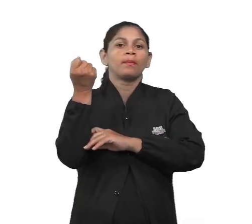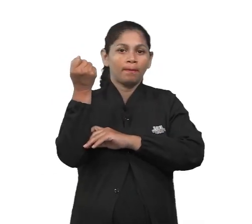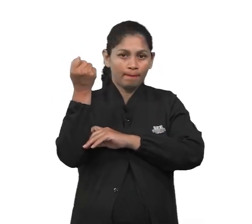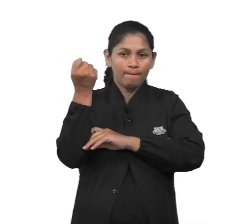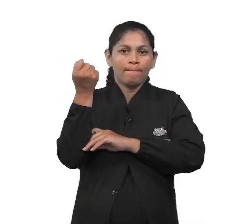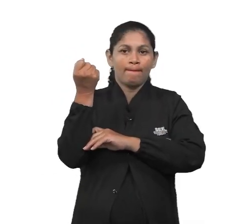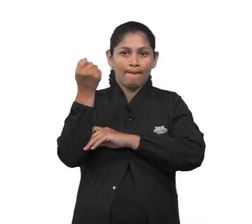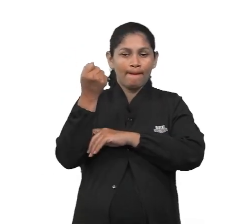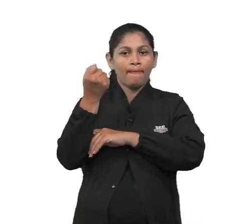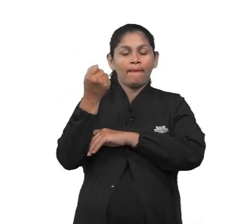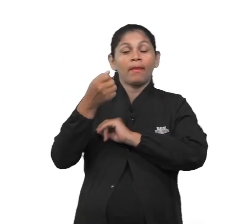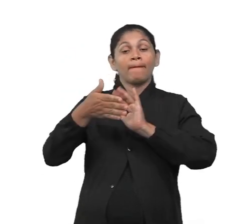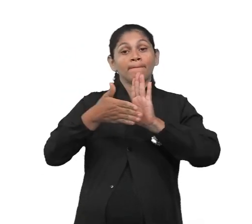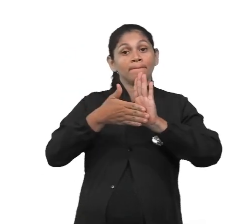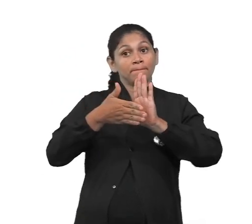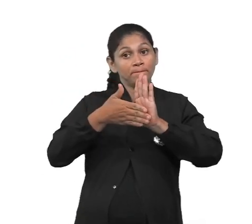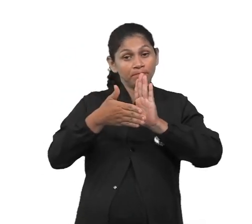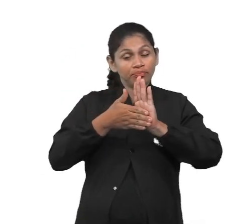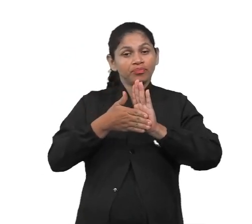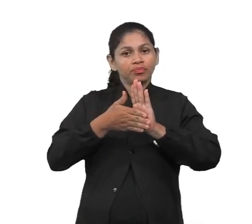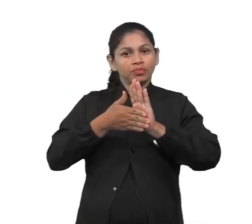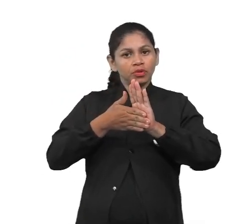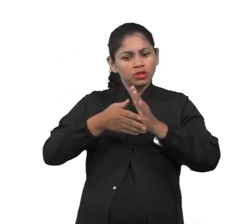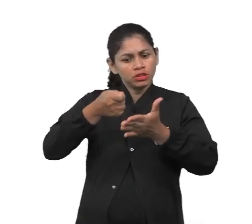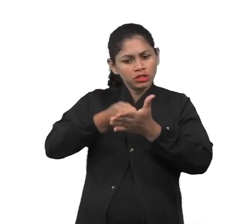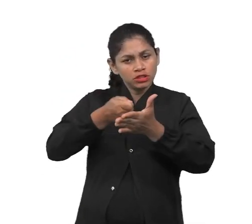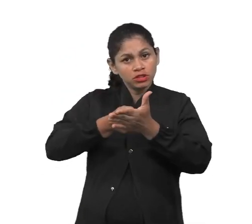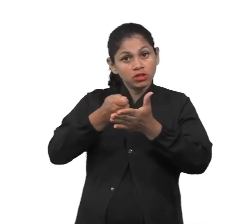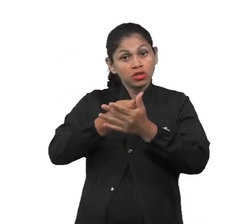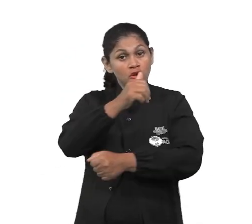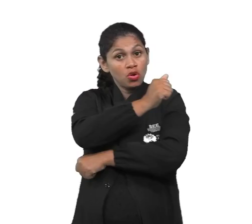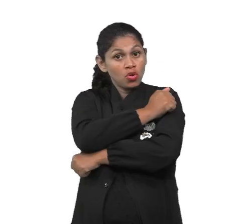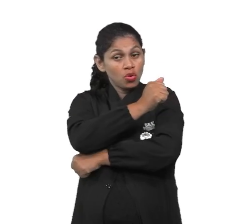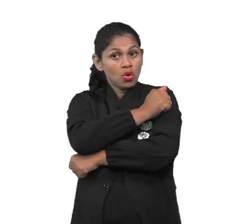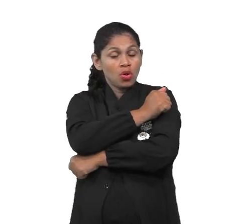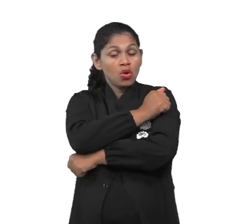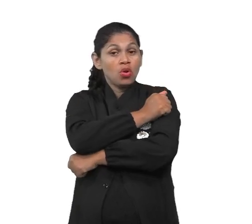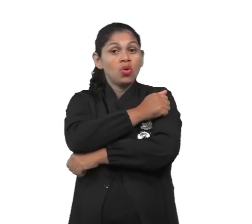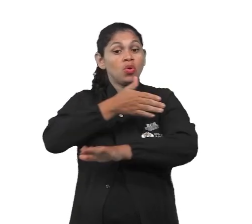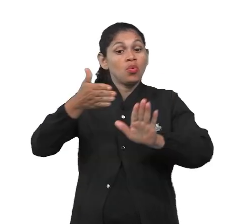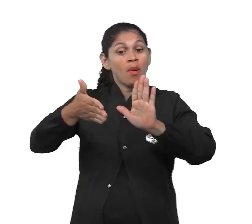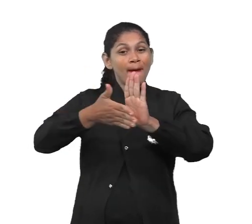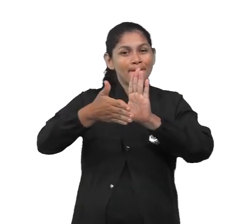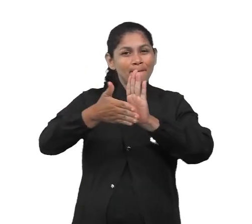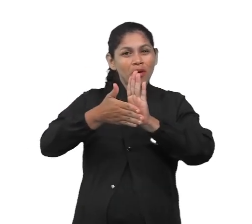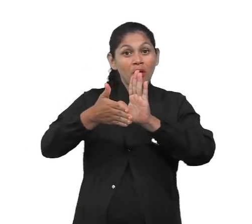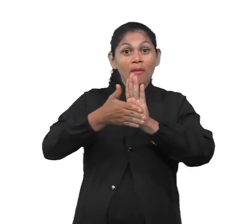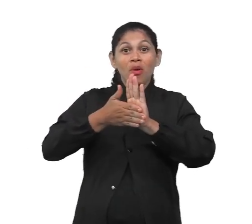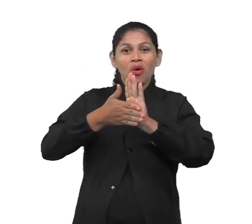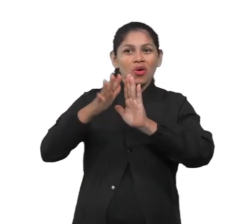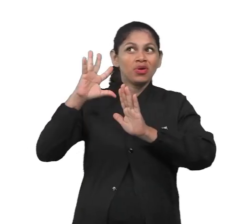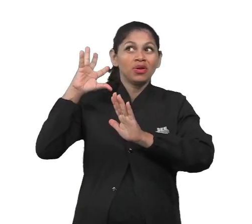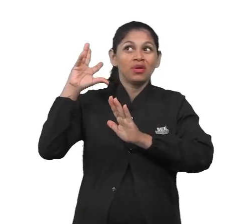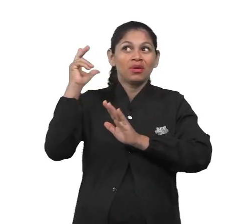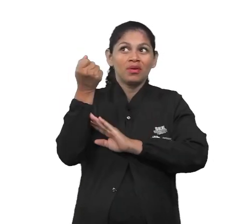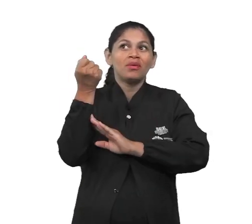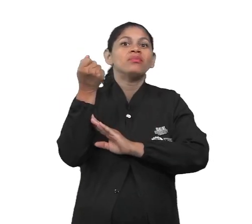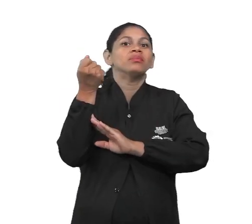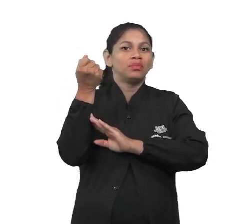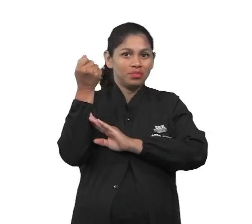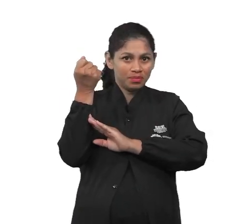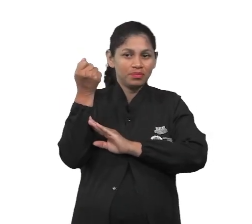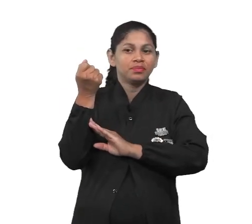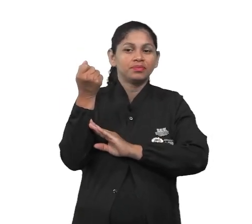Enem pressupõe, obriga o aluno a fazer uma solução, uma proposta de intervenção para o problema levantado,